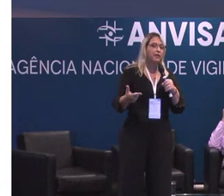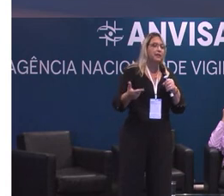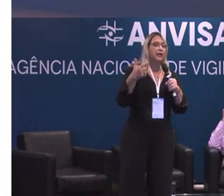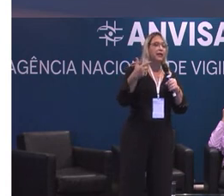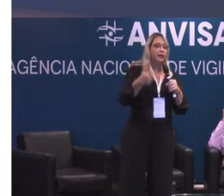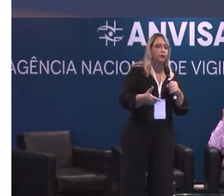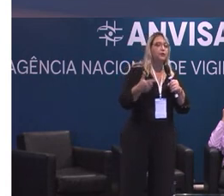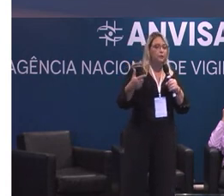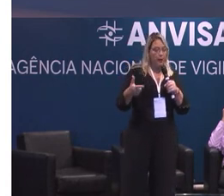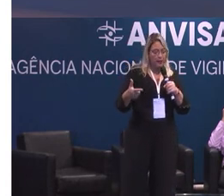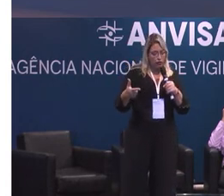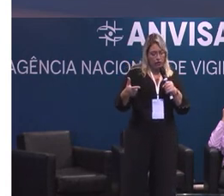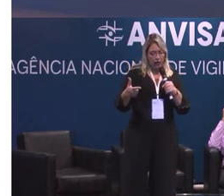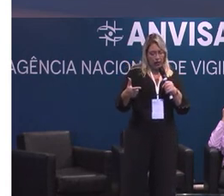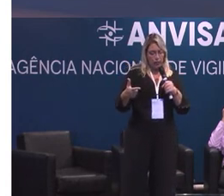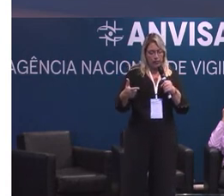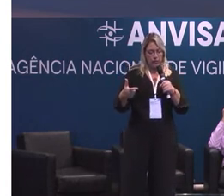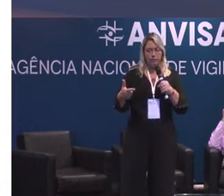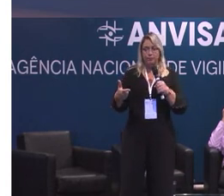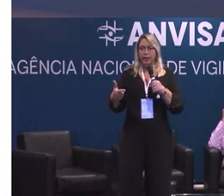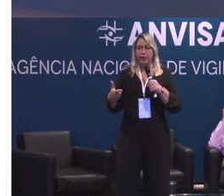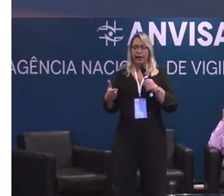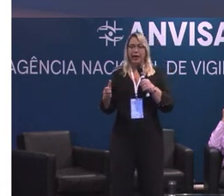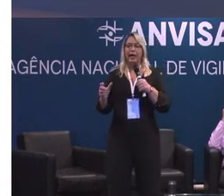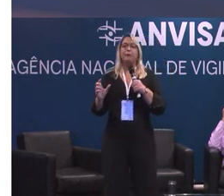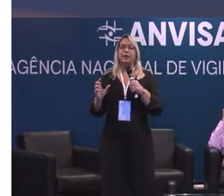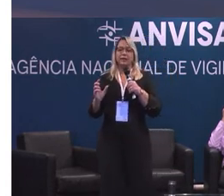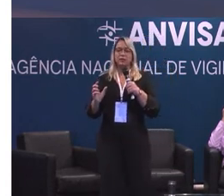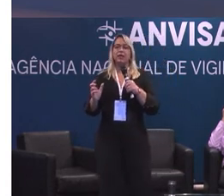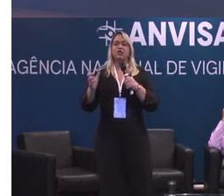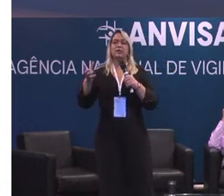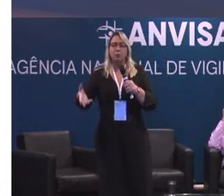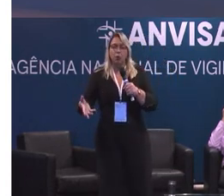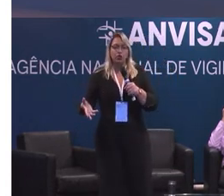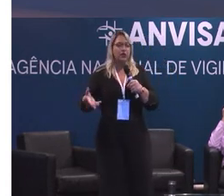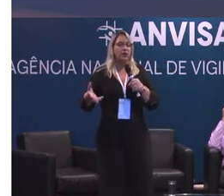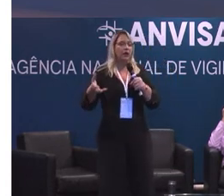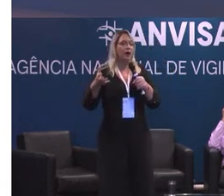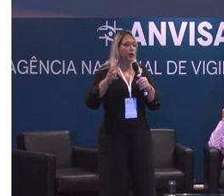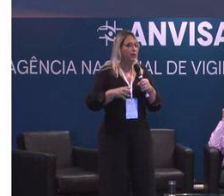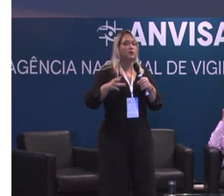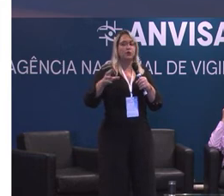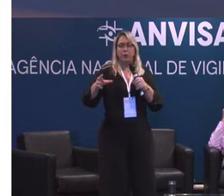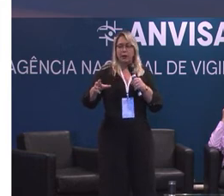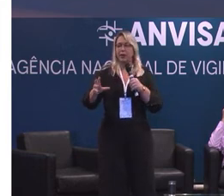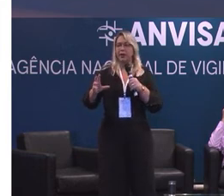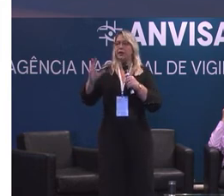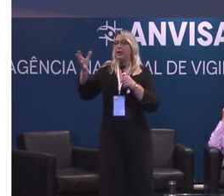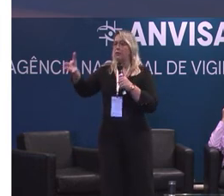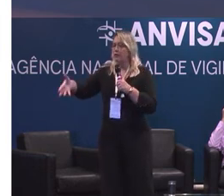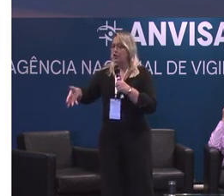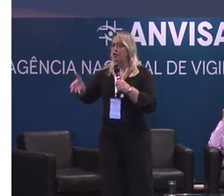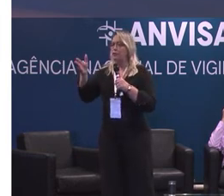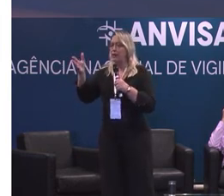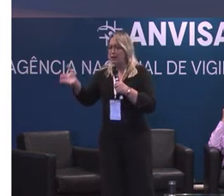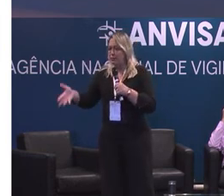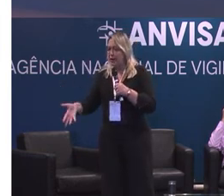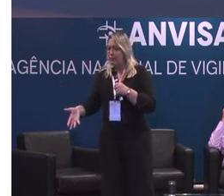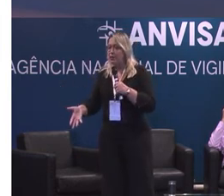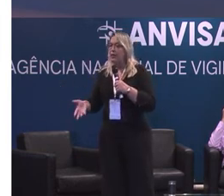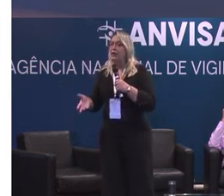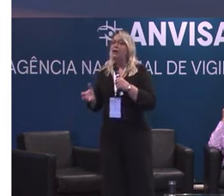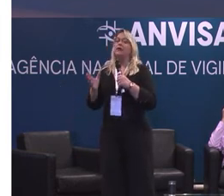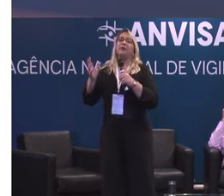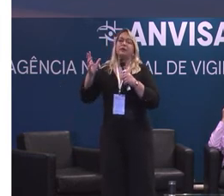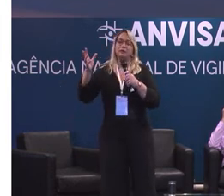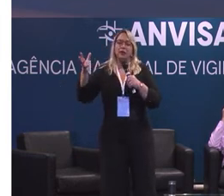Anvisa nos espaços de interlocução, né? É preciso que a gente se mostre. Alguém disse hoje pela manhã, quem não é visto não é lembrado.